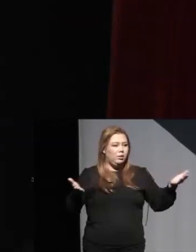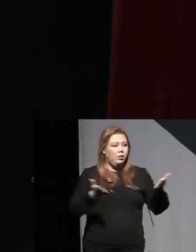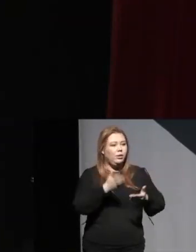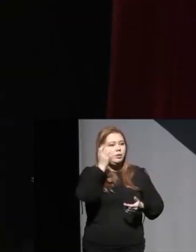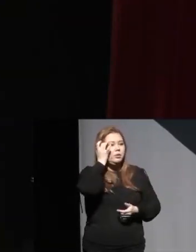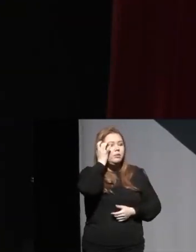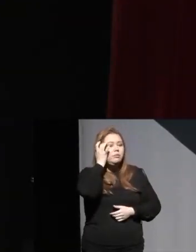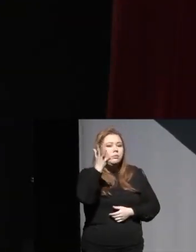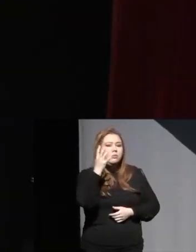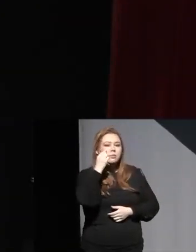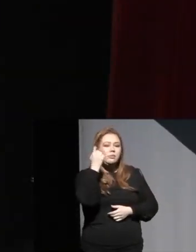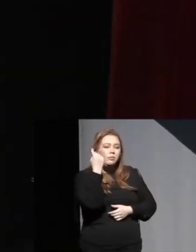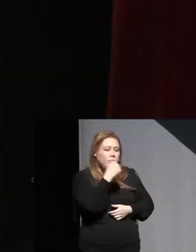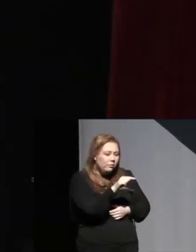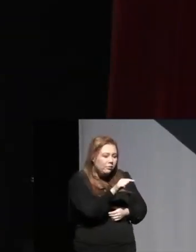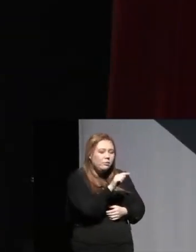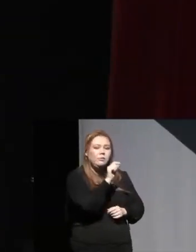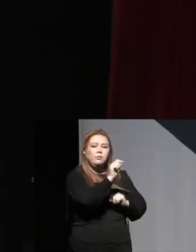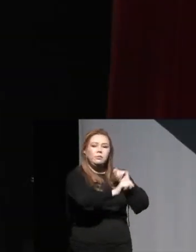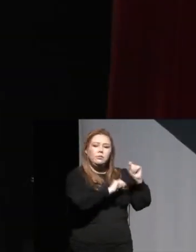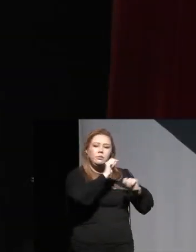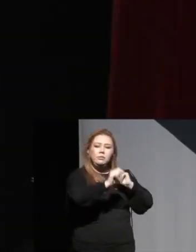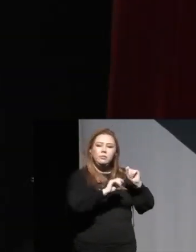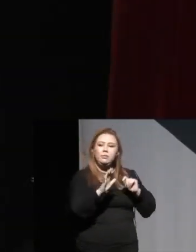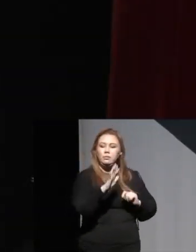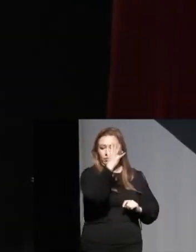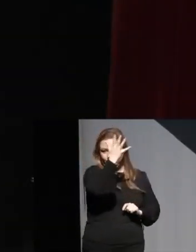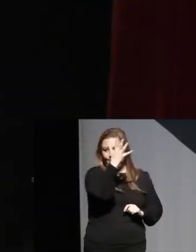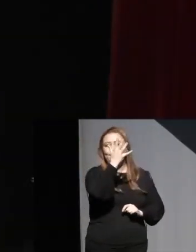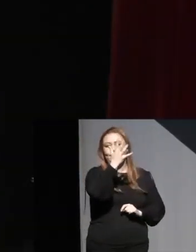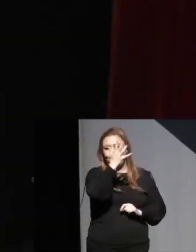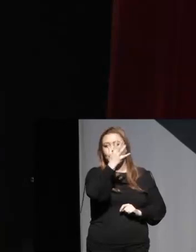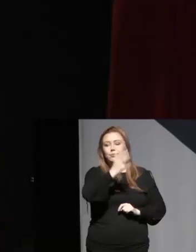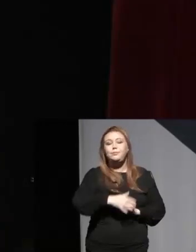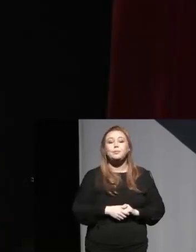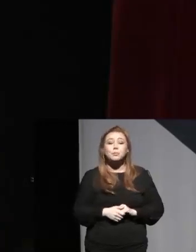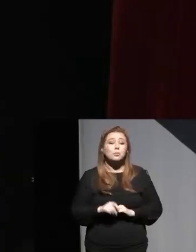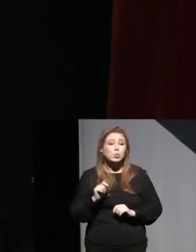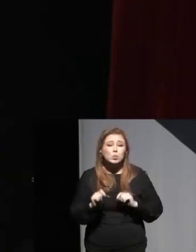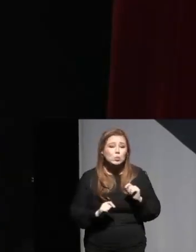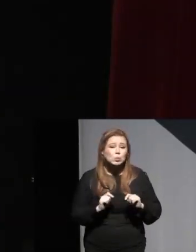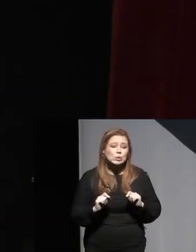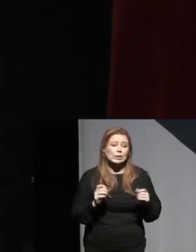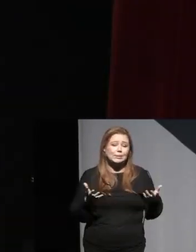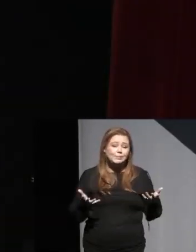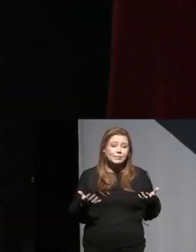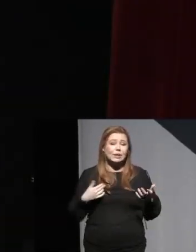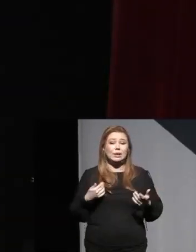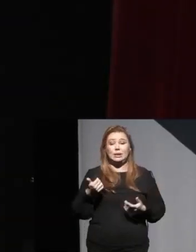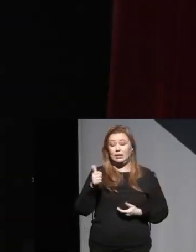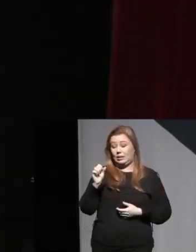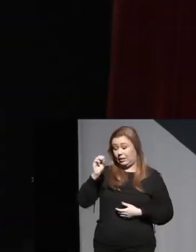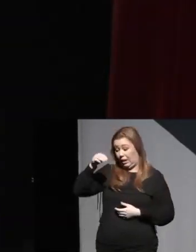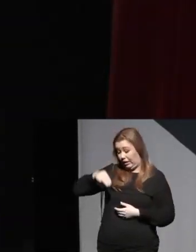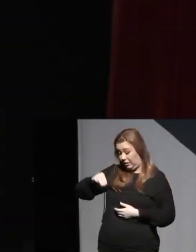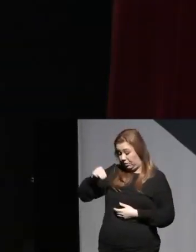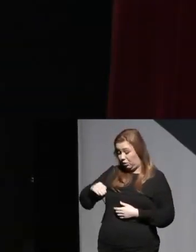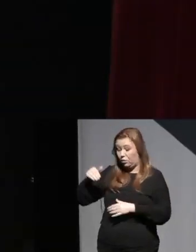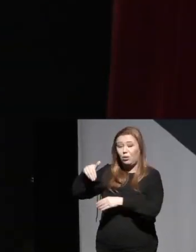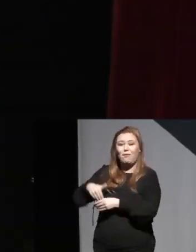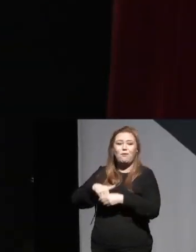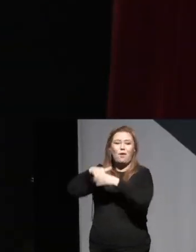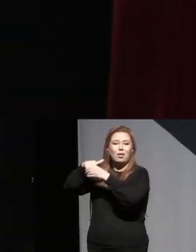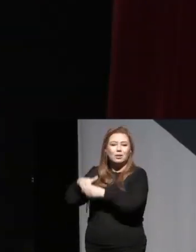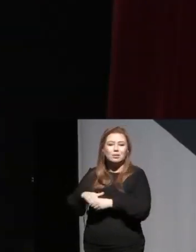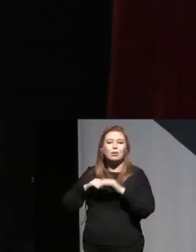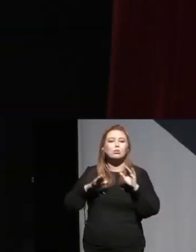verificar especificamente o que está acontecendo. Ou seja, 10 minutos depois da votação, era